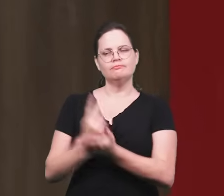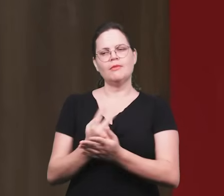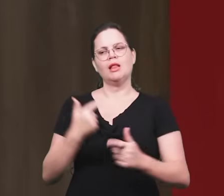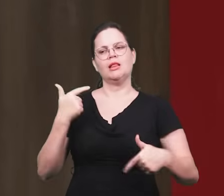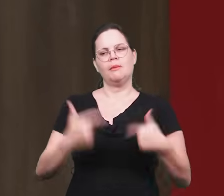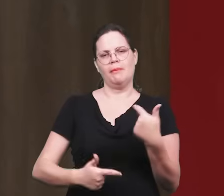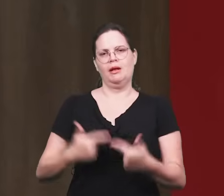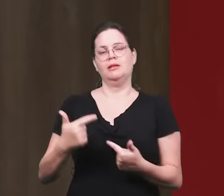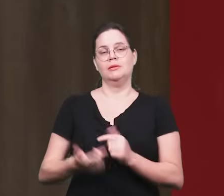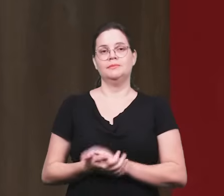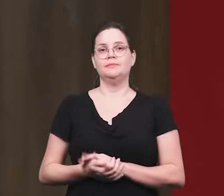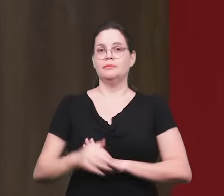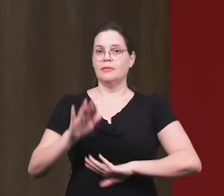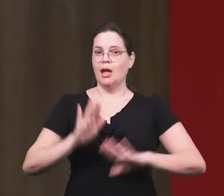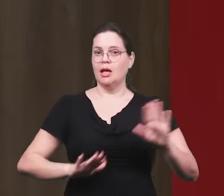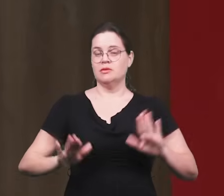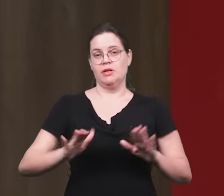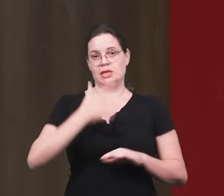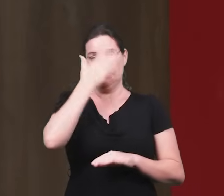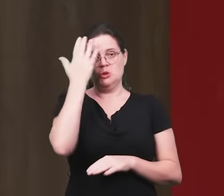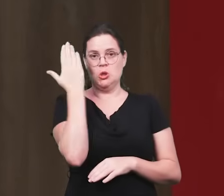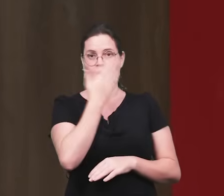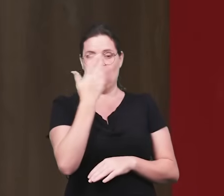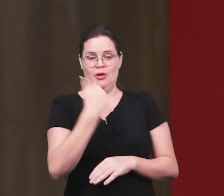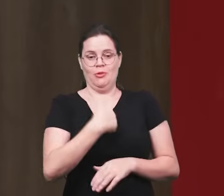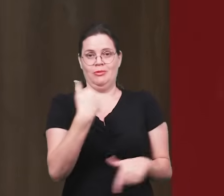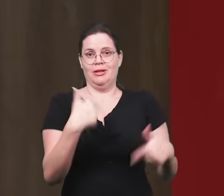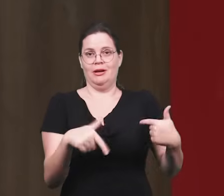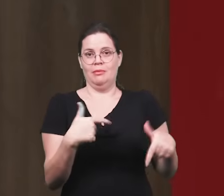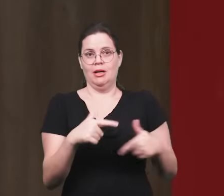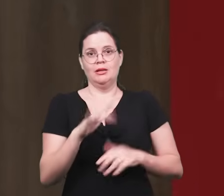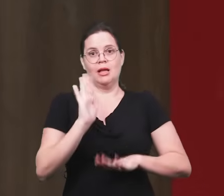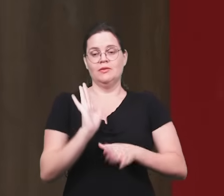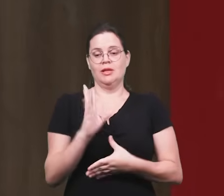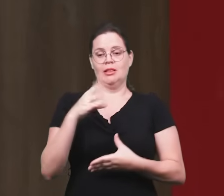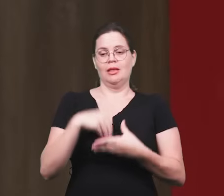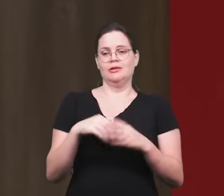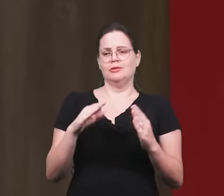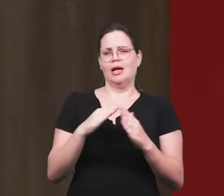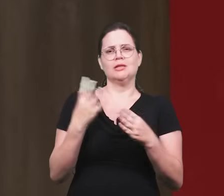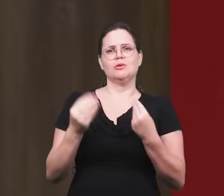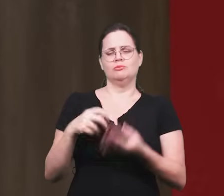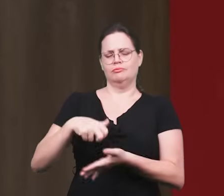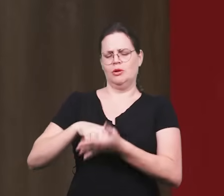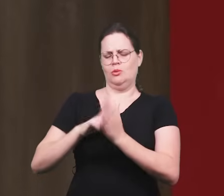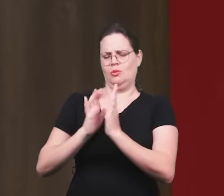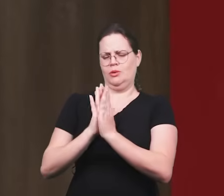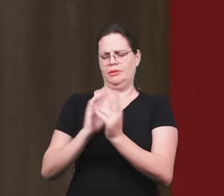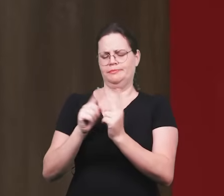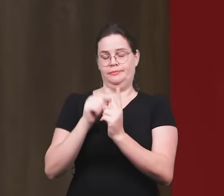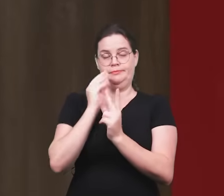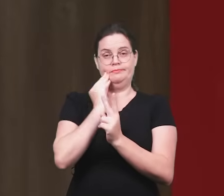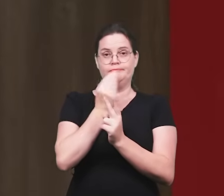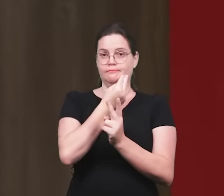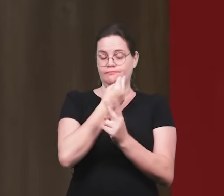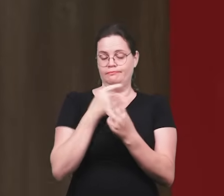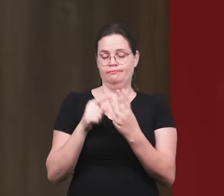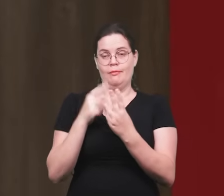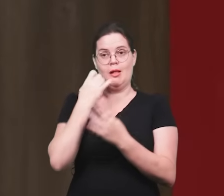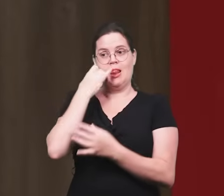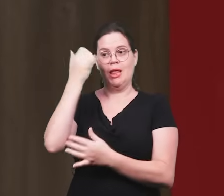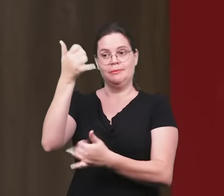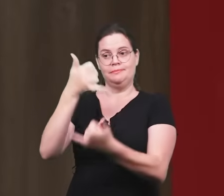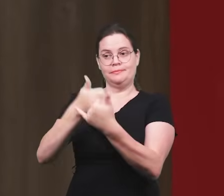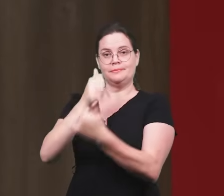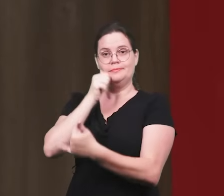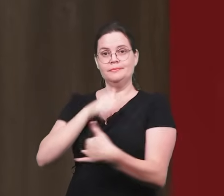nosso serviço. Às vezes um serviço que ninguém vê, às vezes é feito dentro do lar, uma oração, um jejum, uma ligação